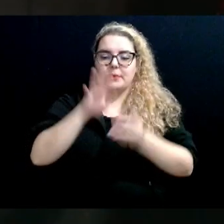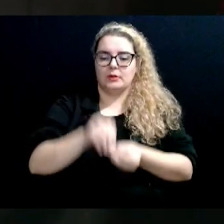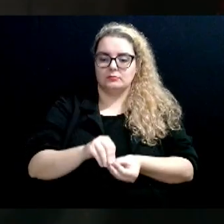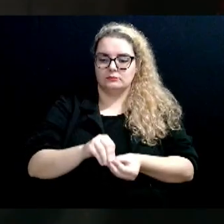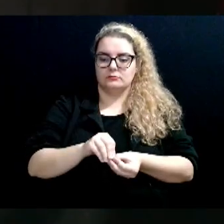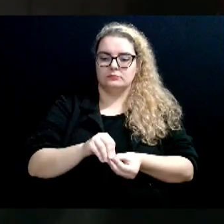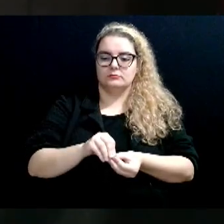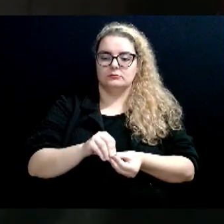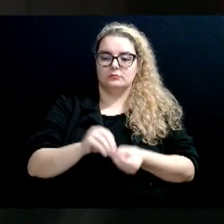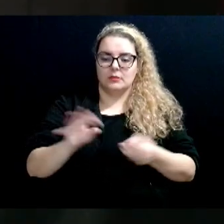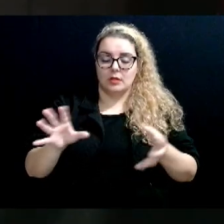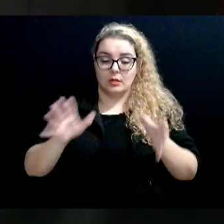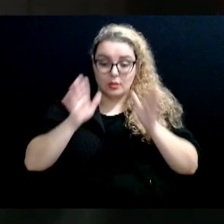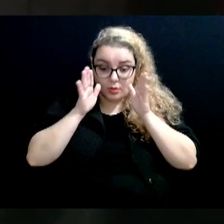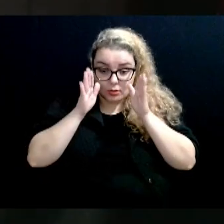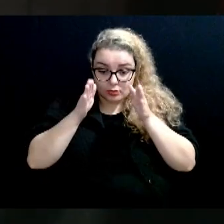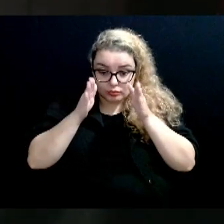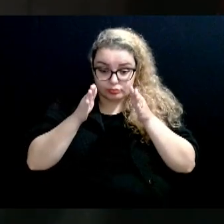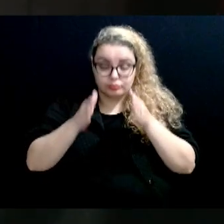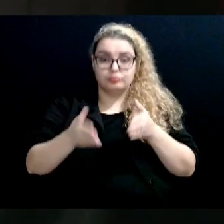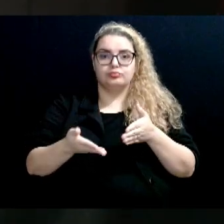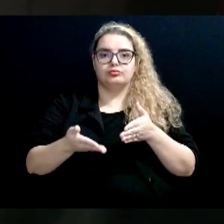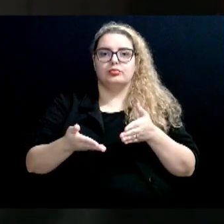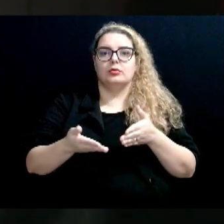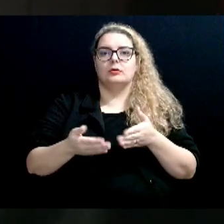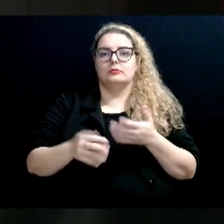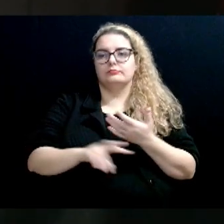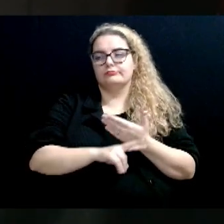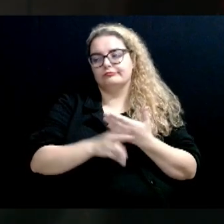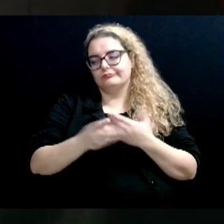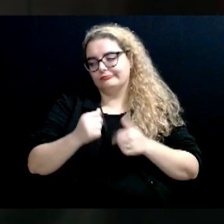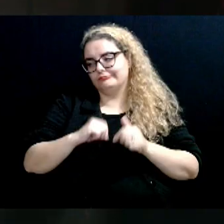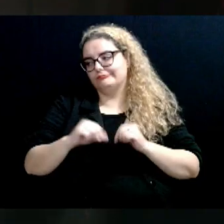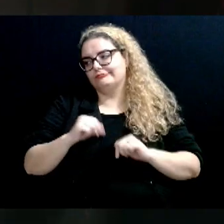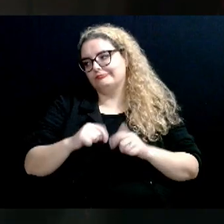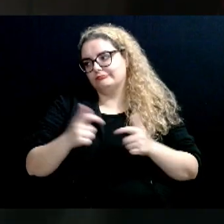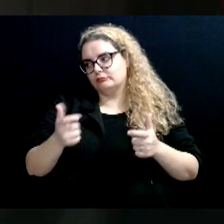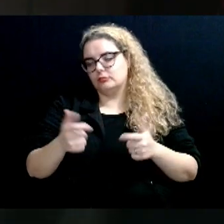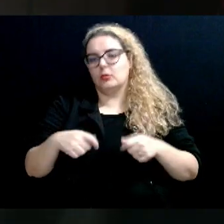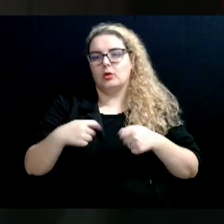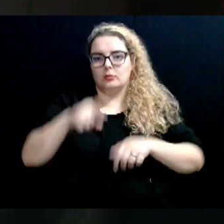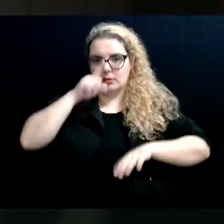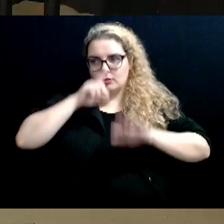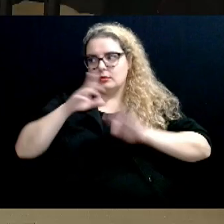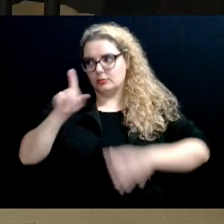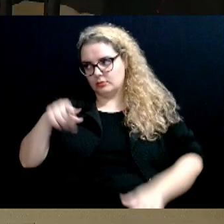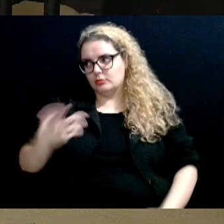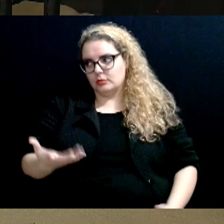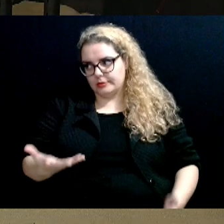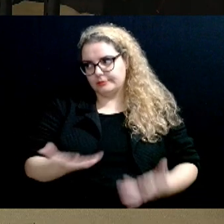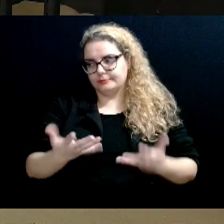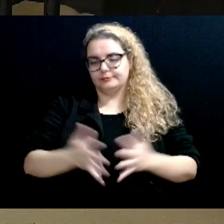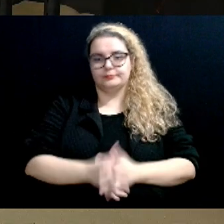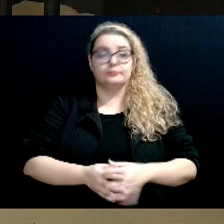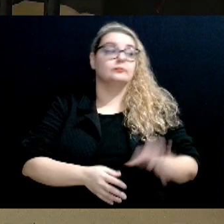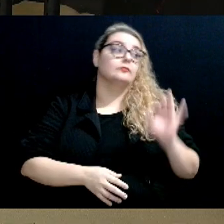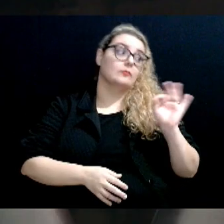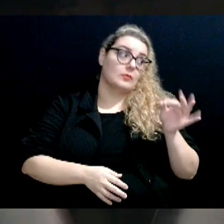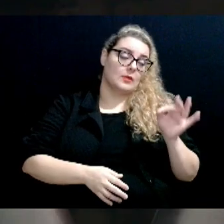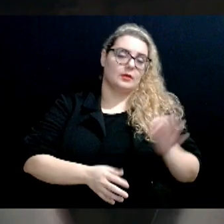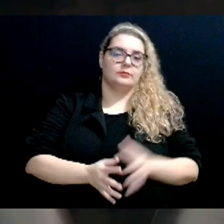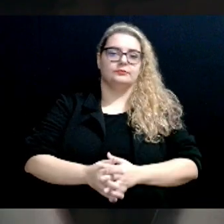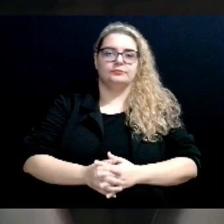ali, mas isso vai desencadear uma ansiedade e a gente precisa tomar cuidado com esses estímulos, não é? Com certeza. E o